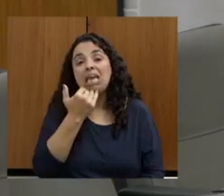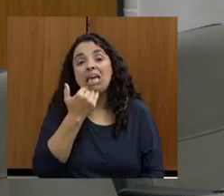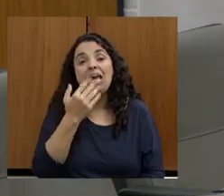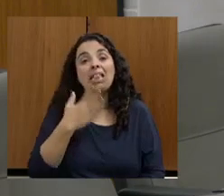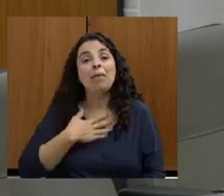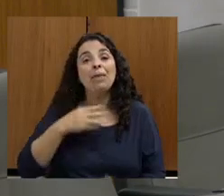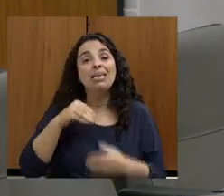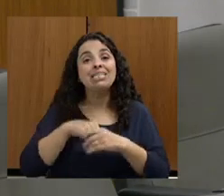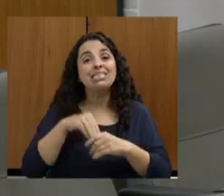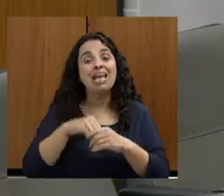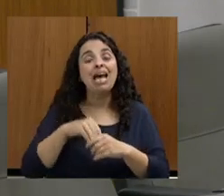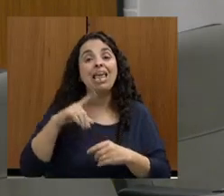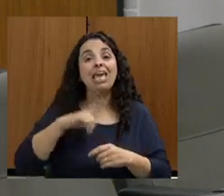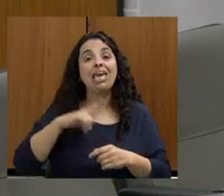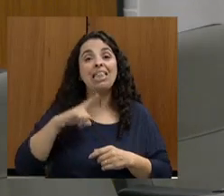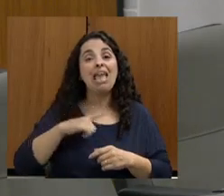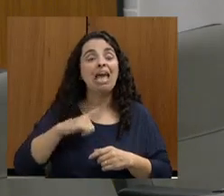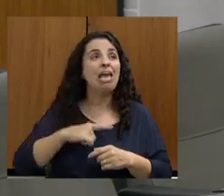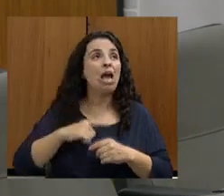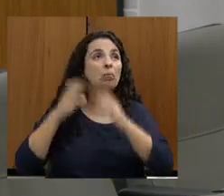neurodivergente.